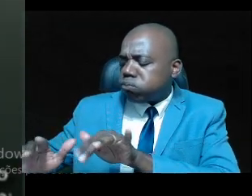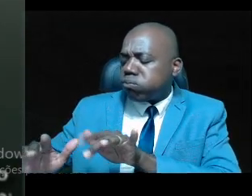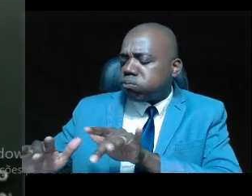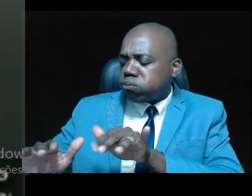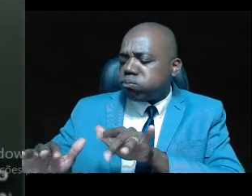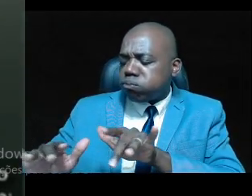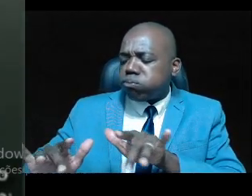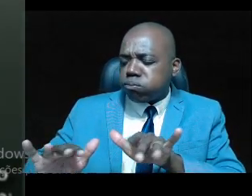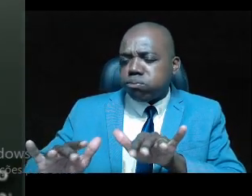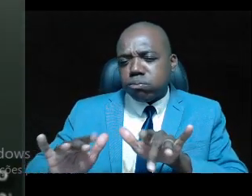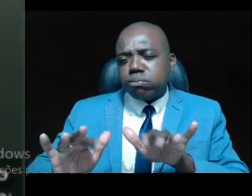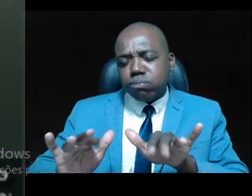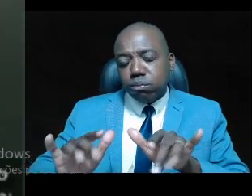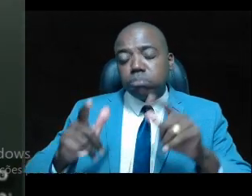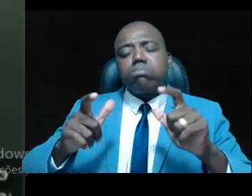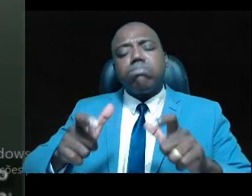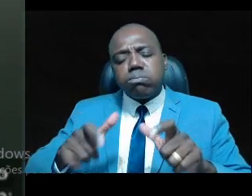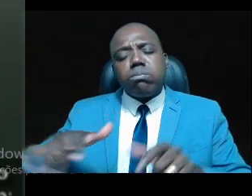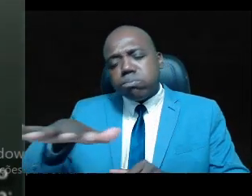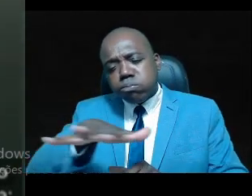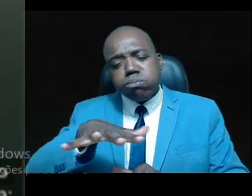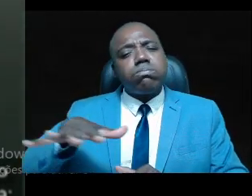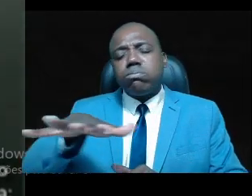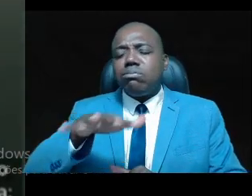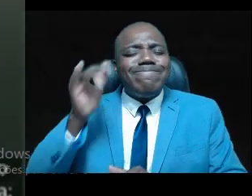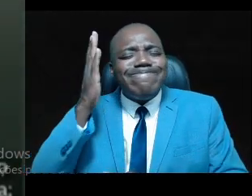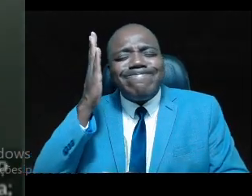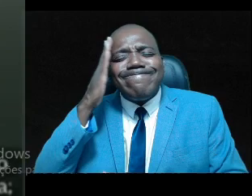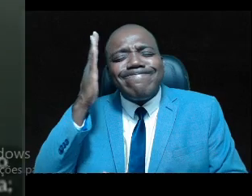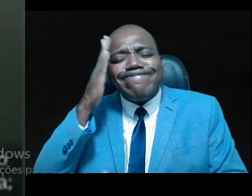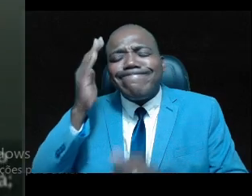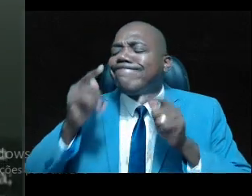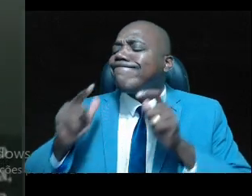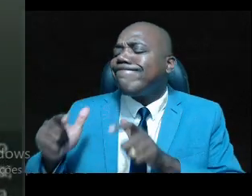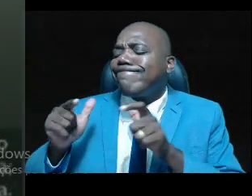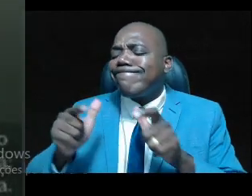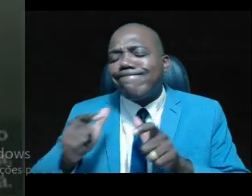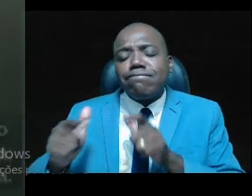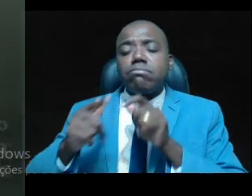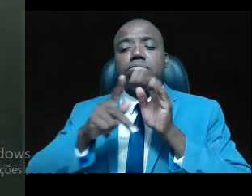receber herança, e saiu, sem saber para onde ia.